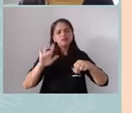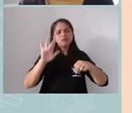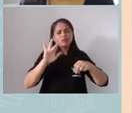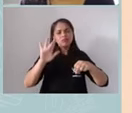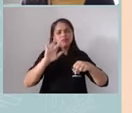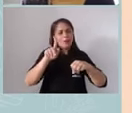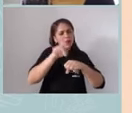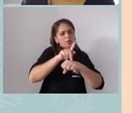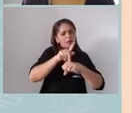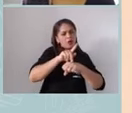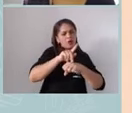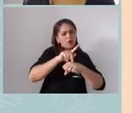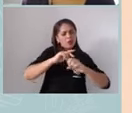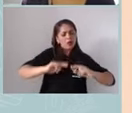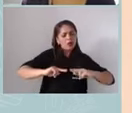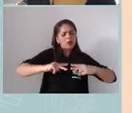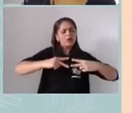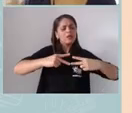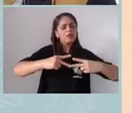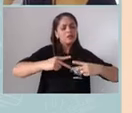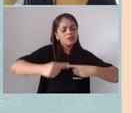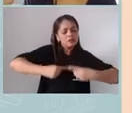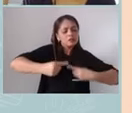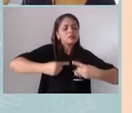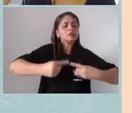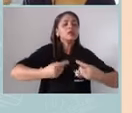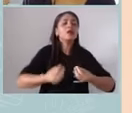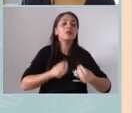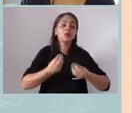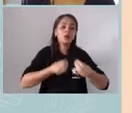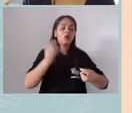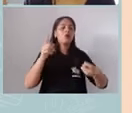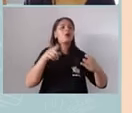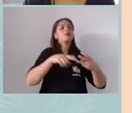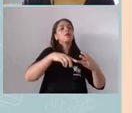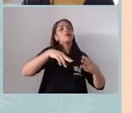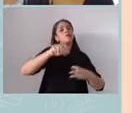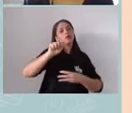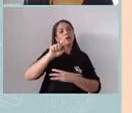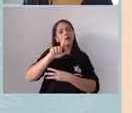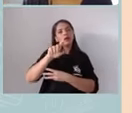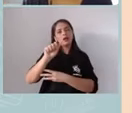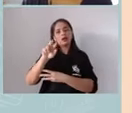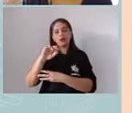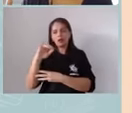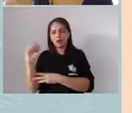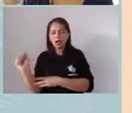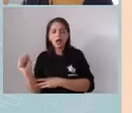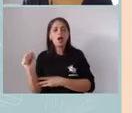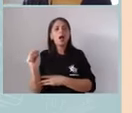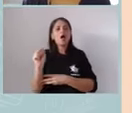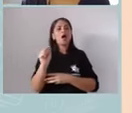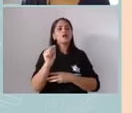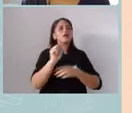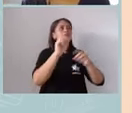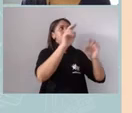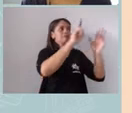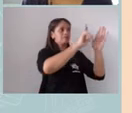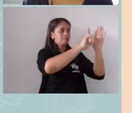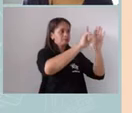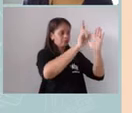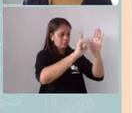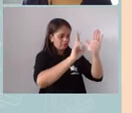de transmissão, como é que ocorre, certo? E a gente tem, ó, malária, amebíase, leishmaniose, tricomoníase, e a tricomoníase, que é um